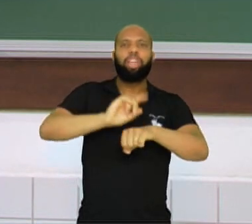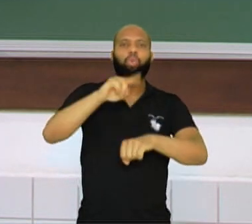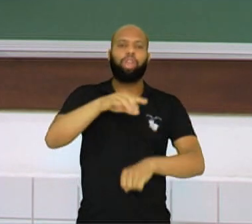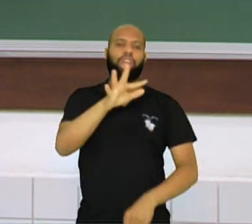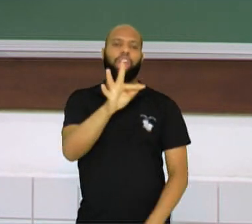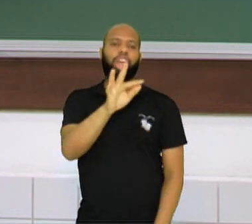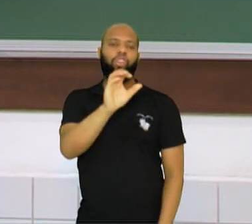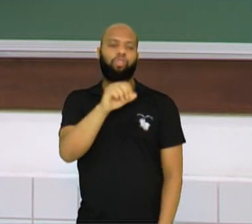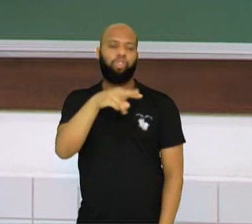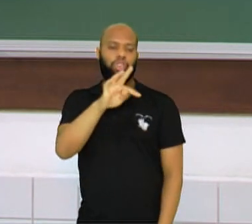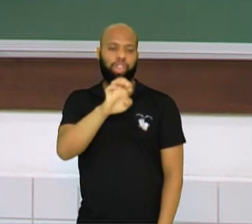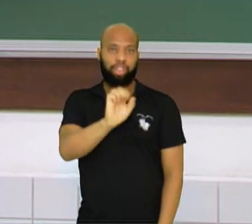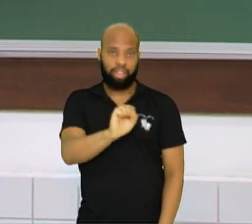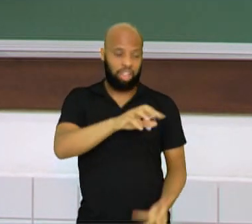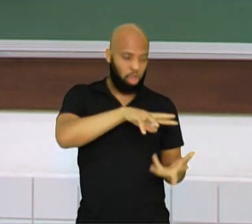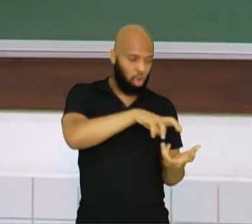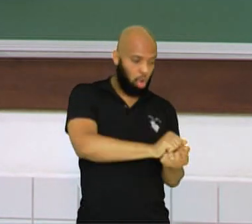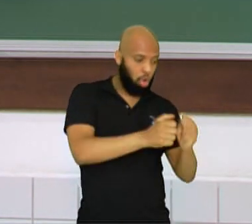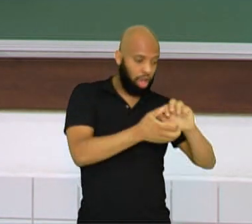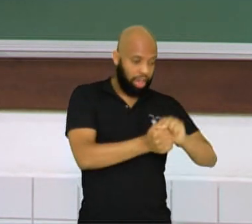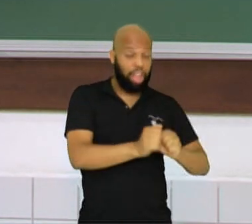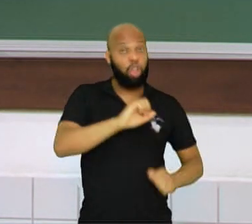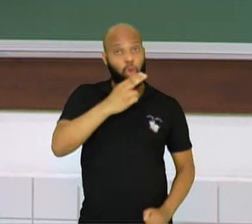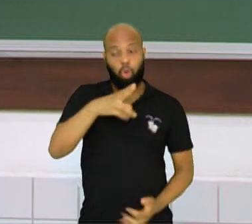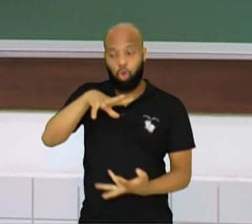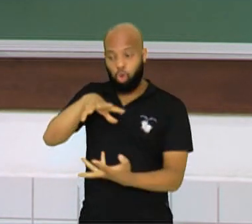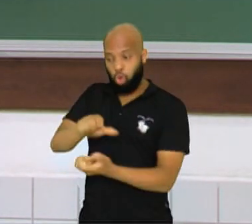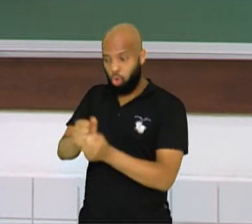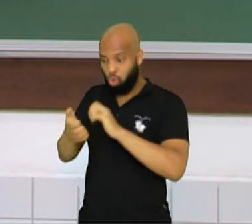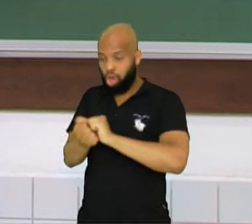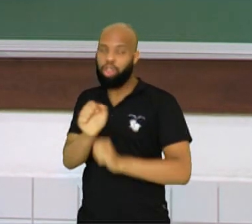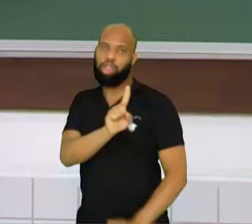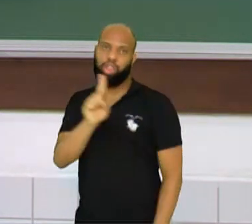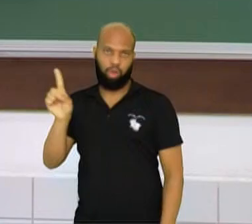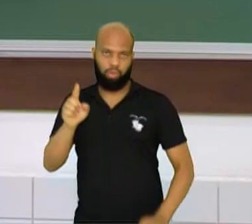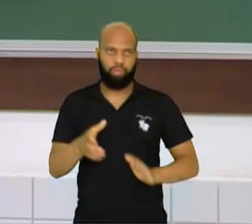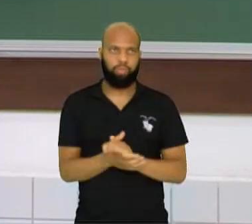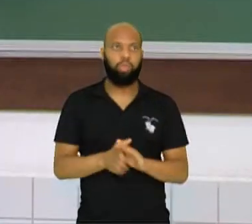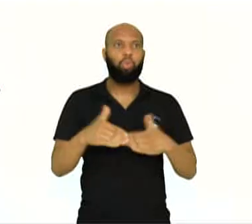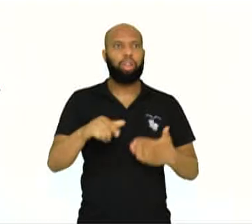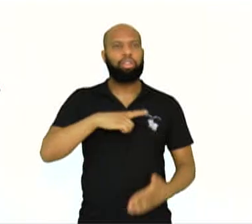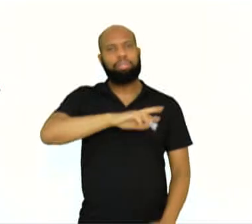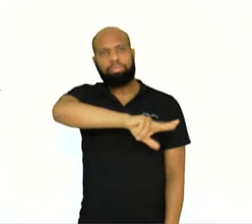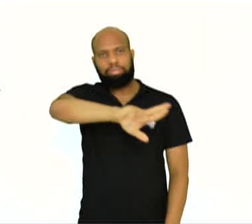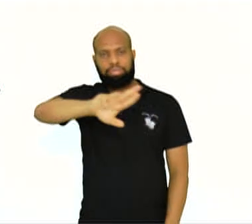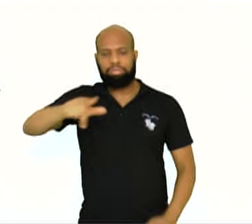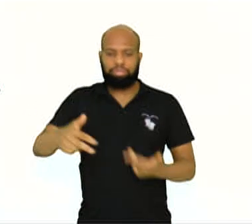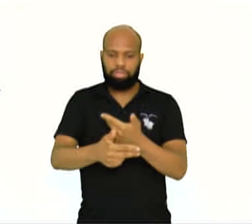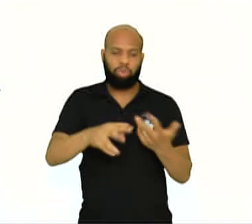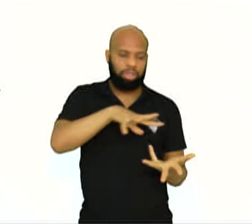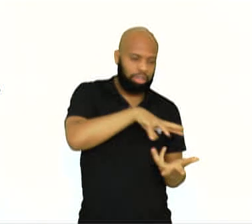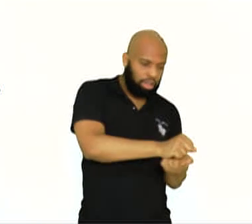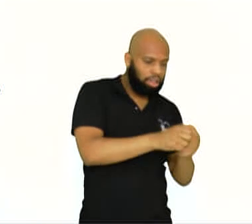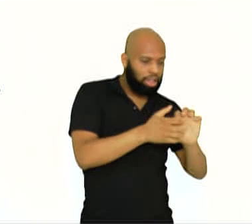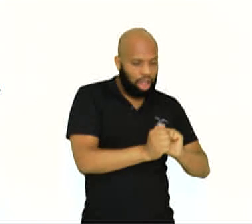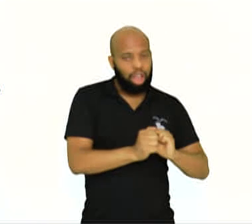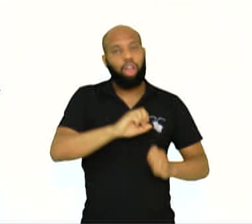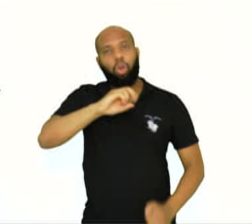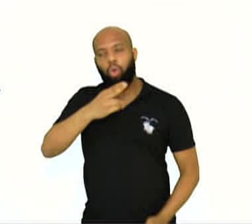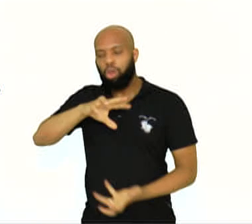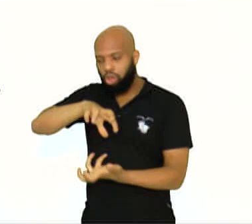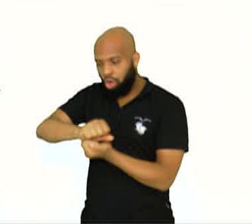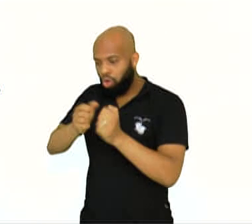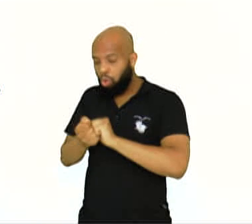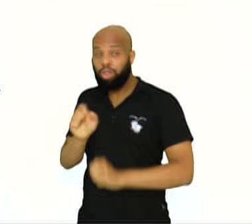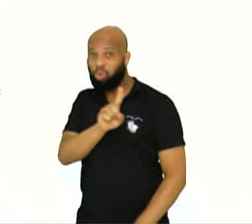fontes materiais e imateriais. Então, a gente vê que esses diversos elementos materiais e imateriais, eles são parte